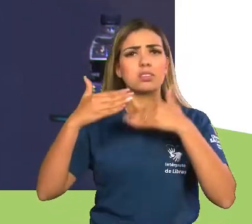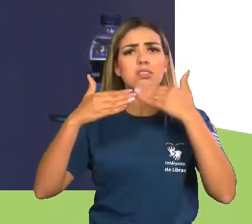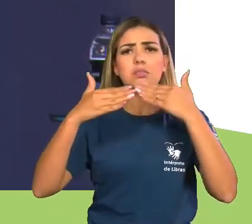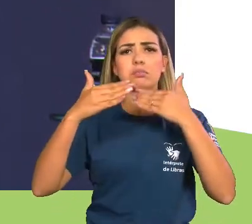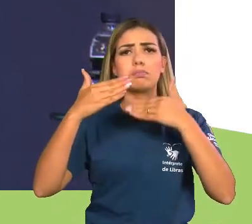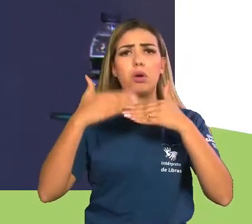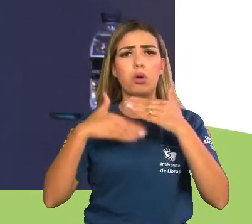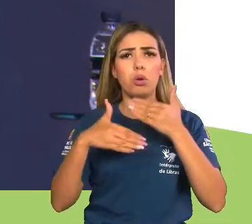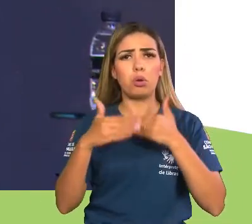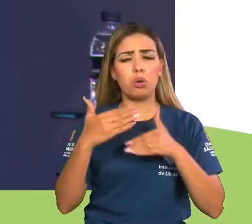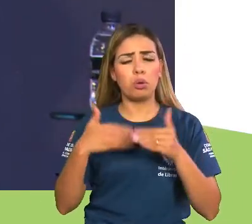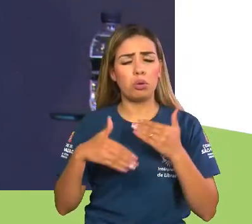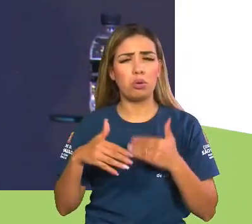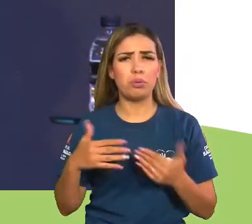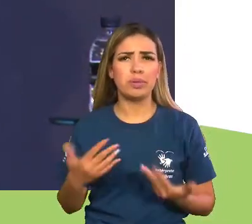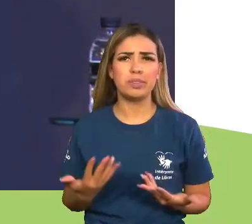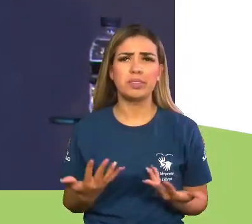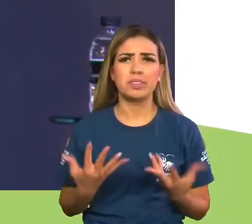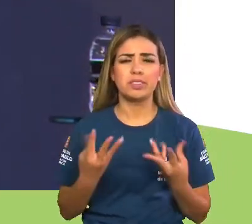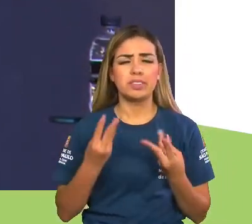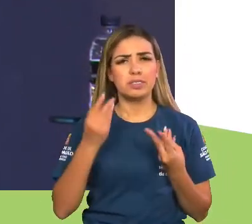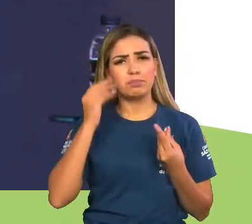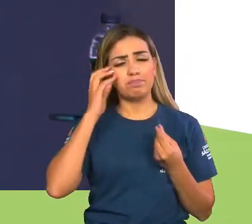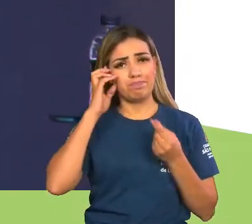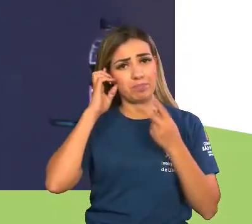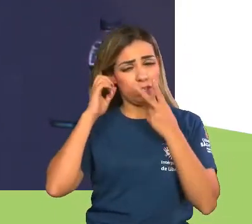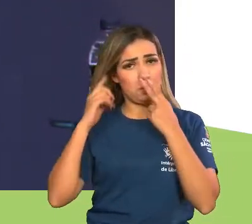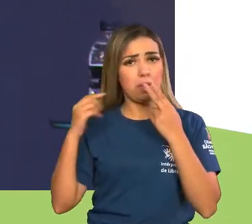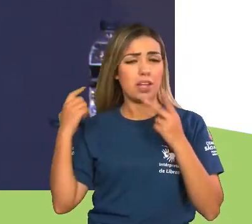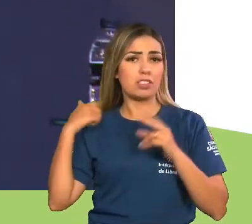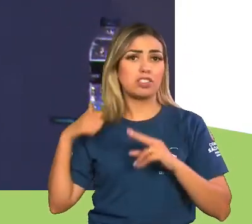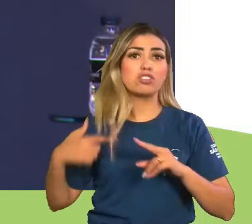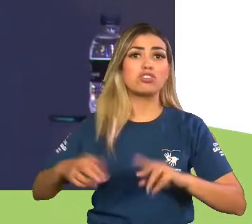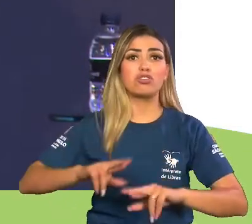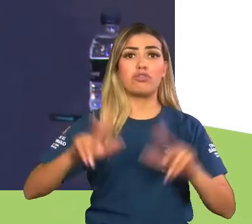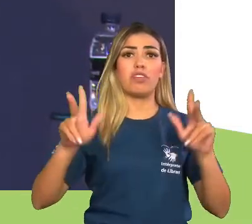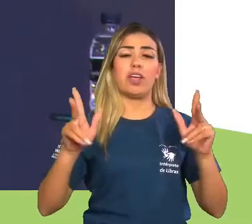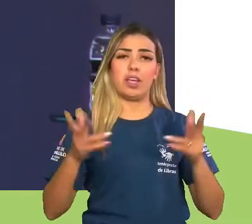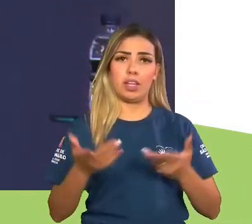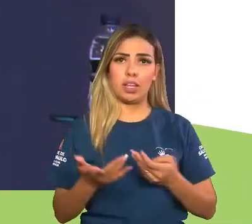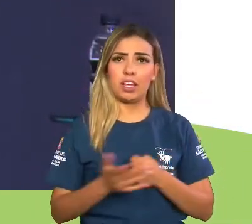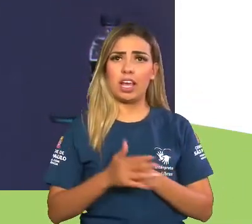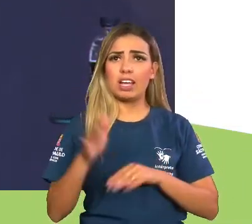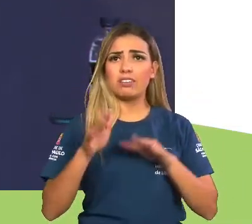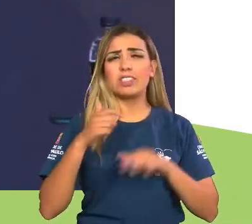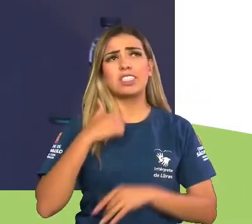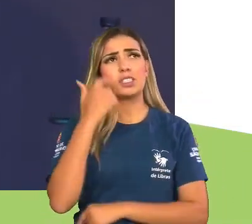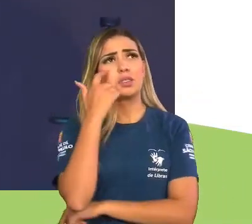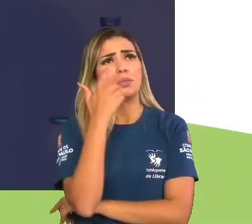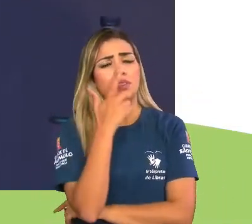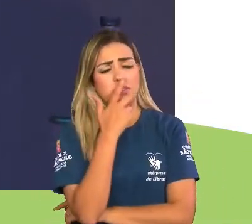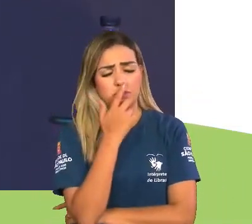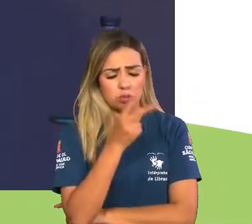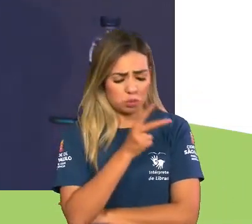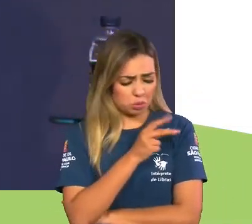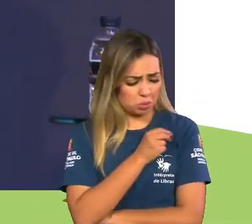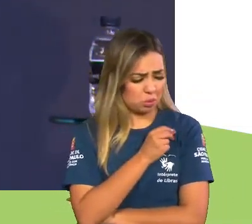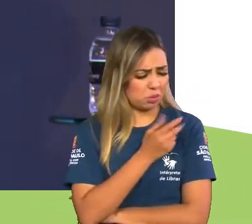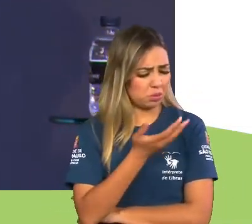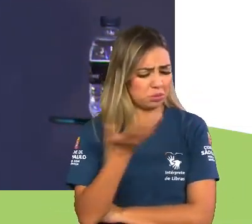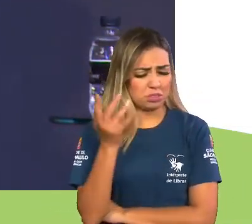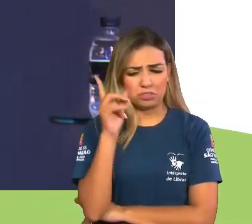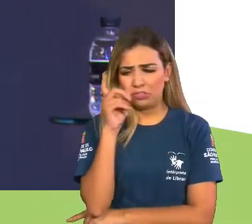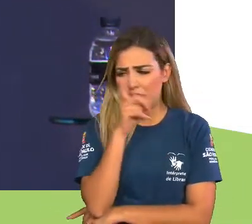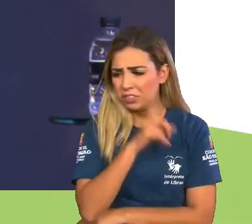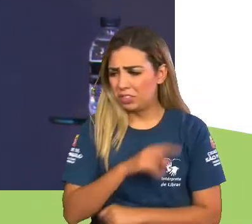assim, sabe? É épico. Às vezes eu falo, gente, é trágico e, ao mesmo